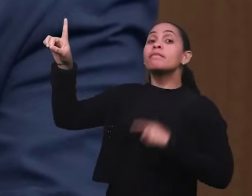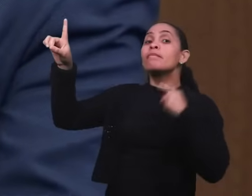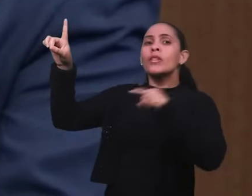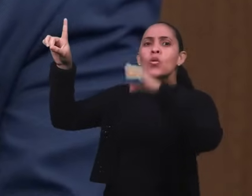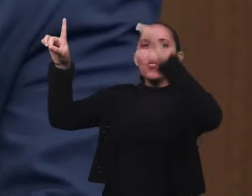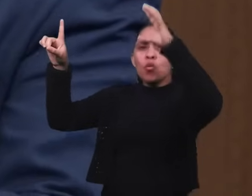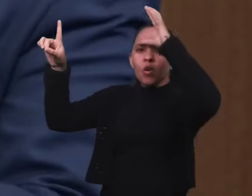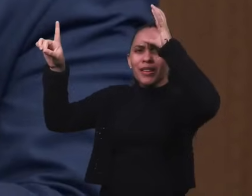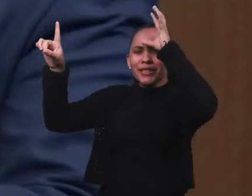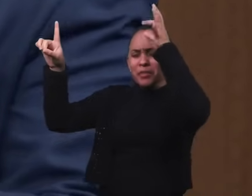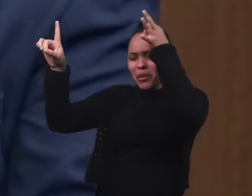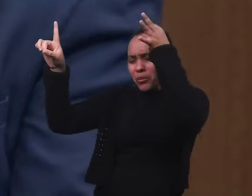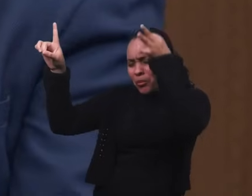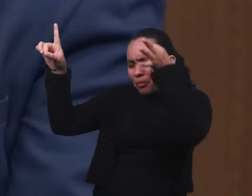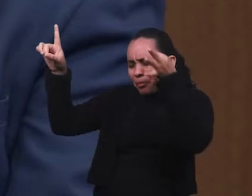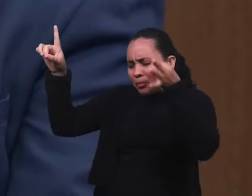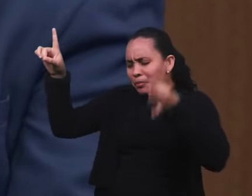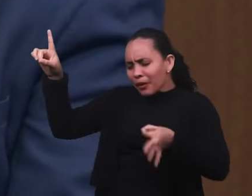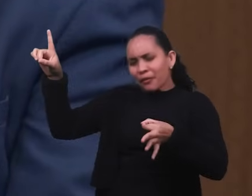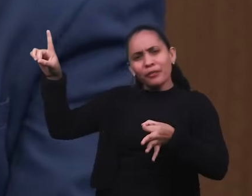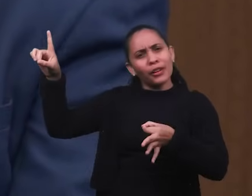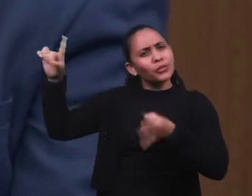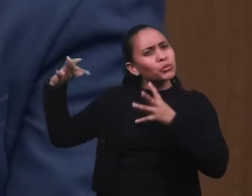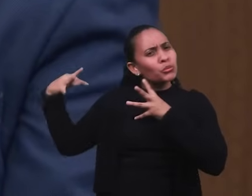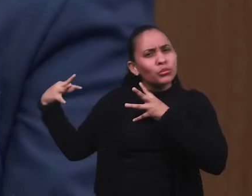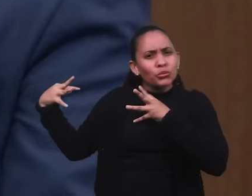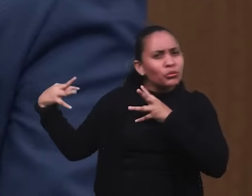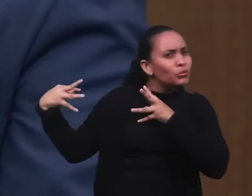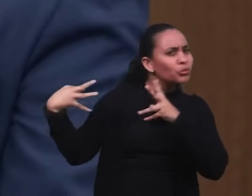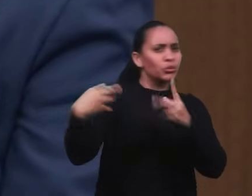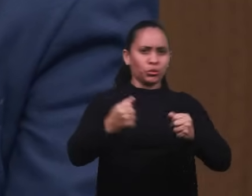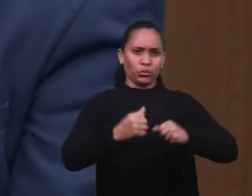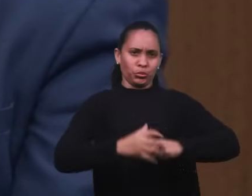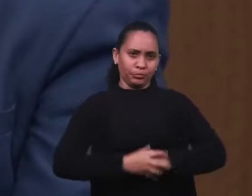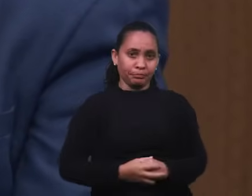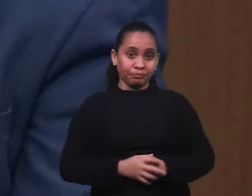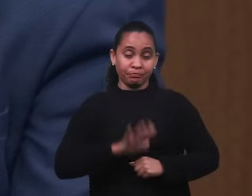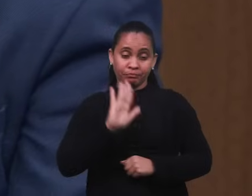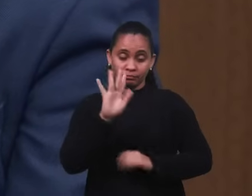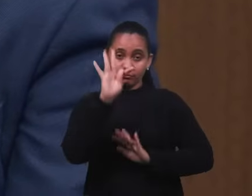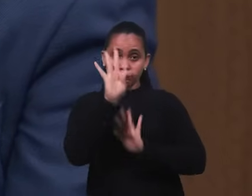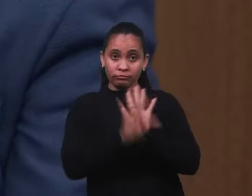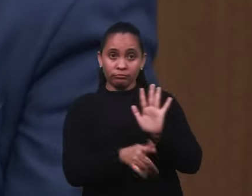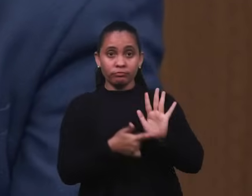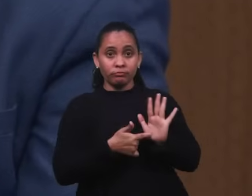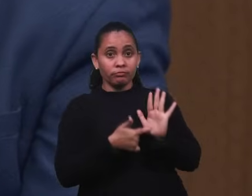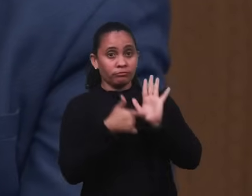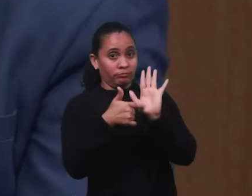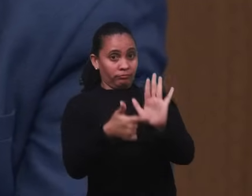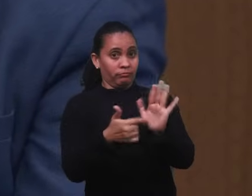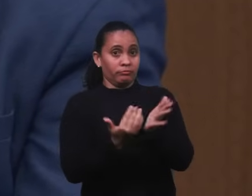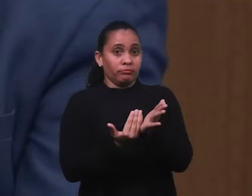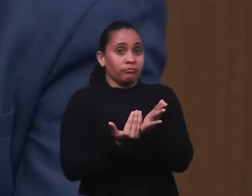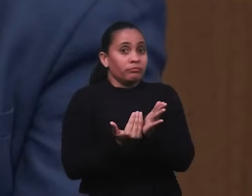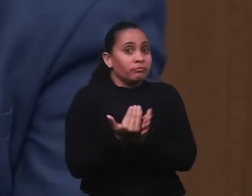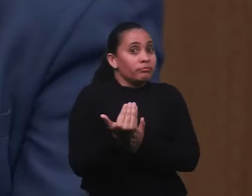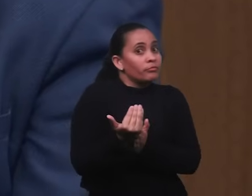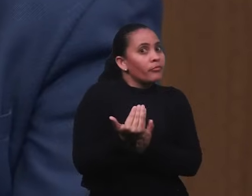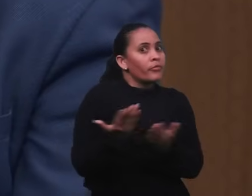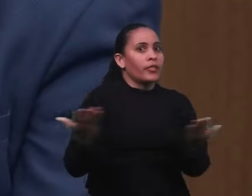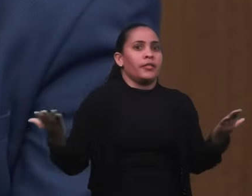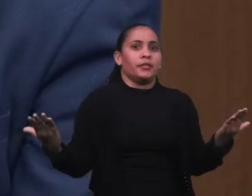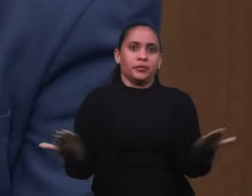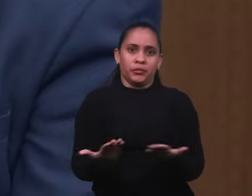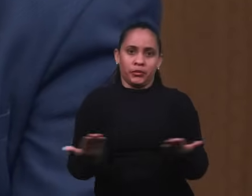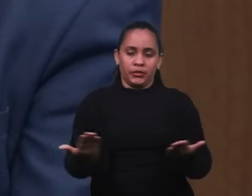e perfeito de todas as coisas, né? O texto, por exemplo, que foi mencionado no início aqui do episódio, o